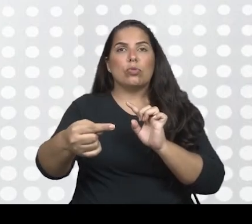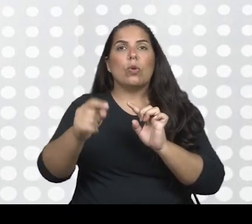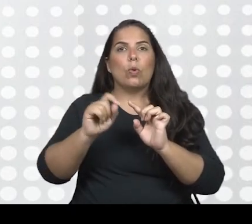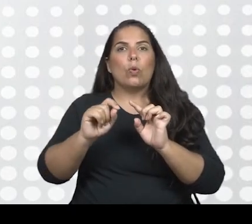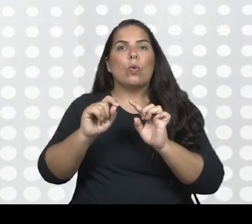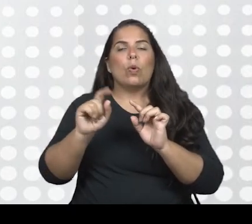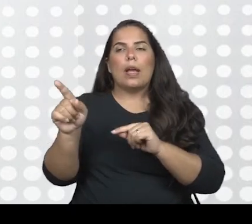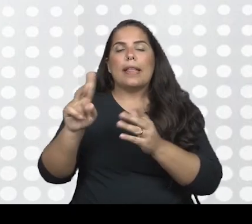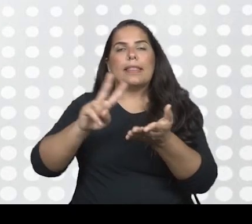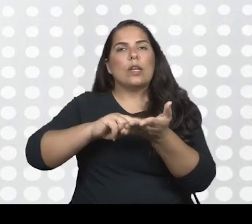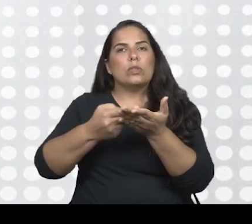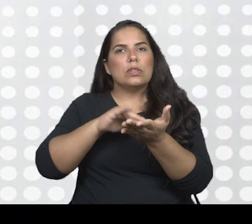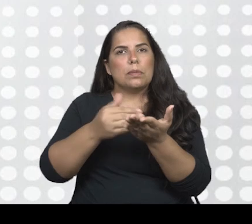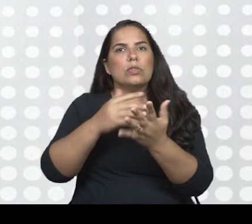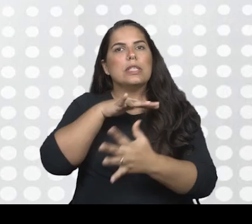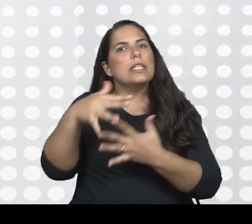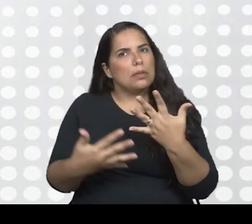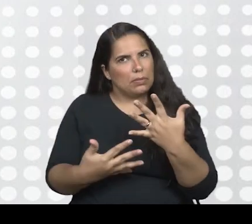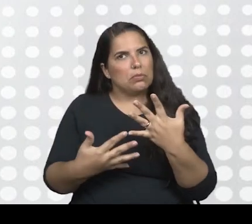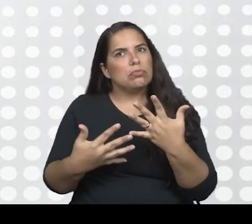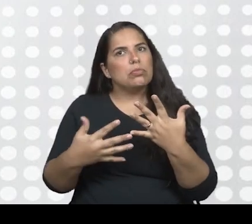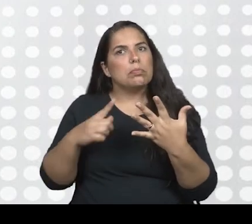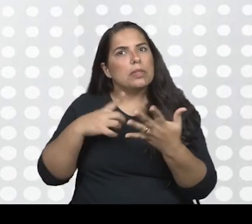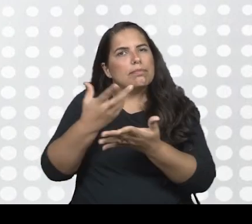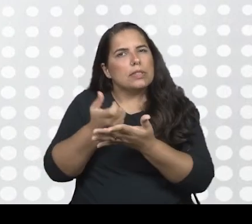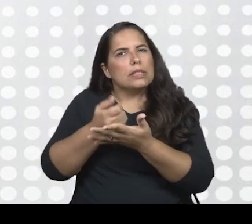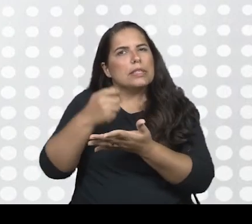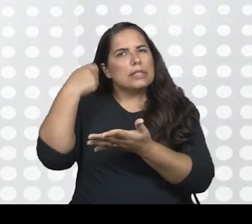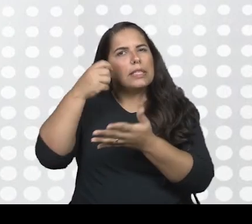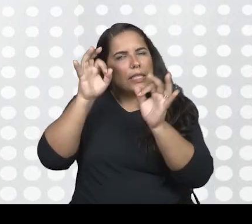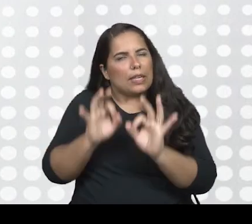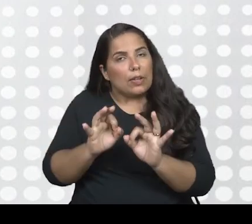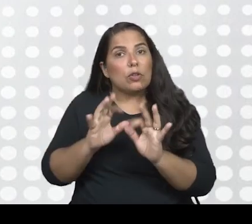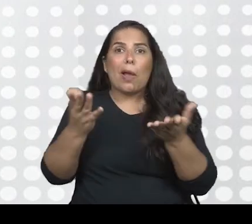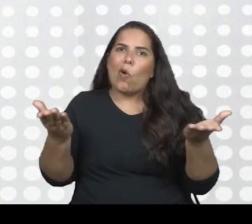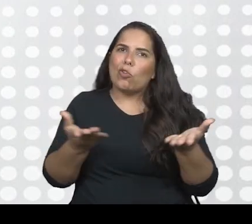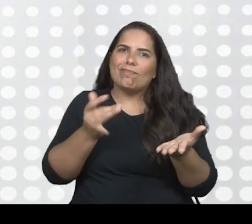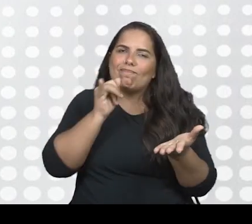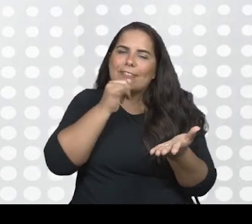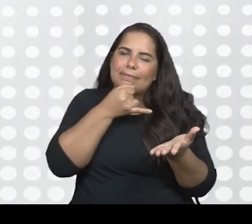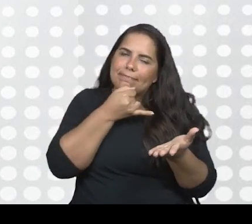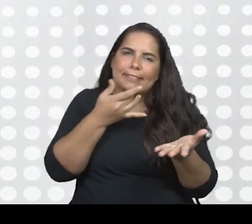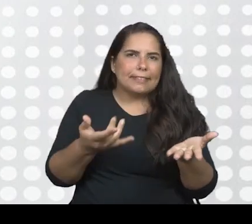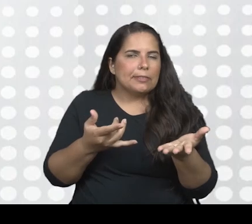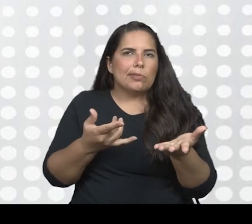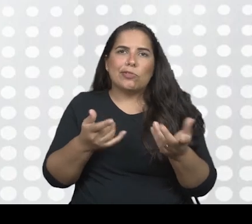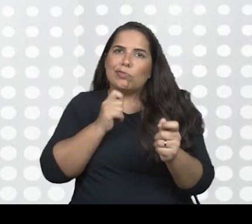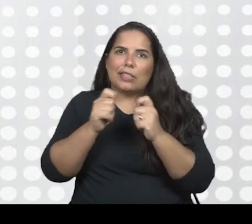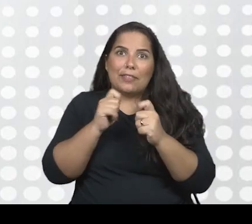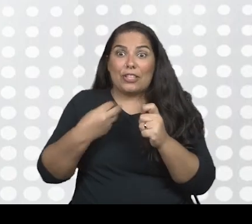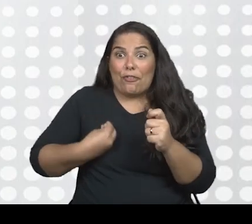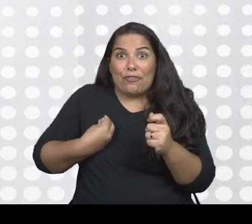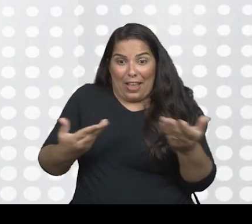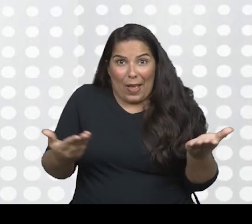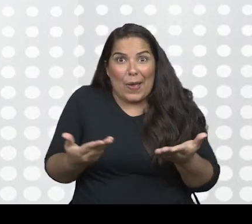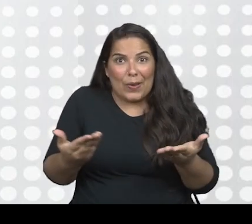a tradução para Libras para que fique direitinho no acervo. Mas hoje, neste momento, a gente está fazendo essa entrevista ao